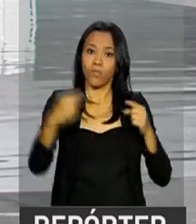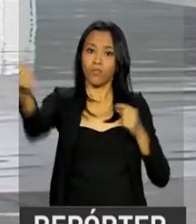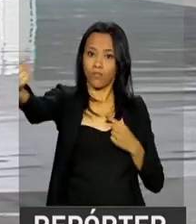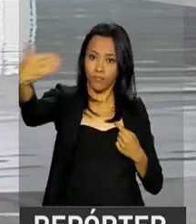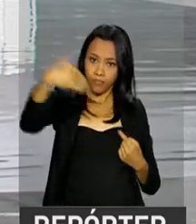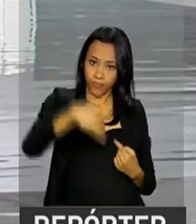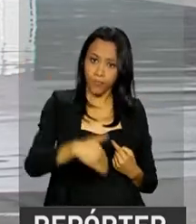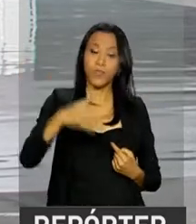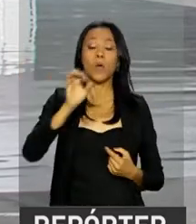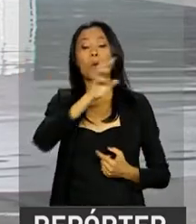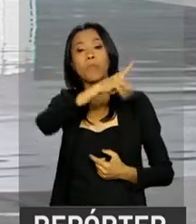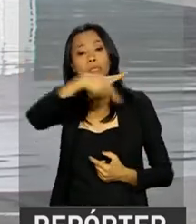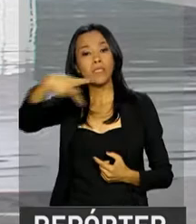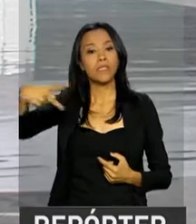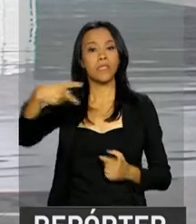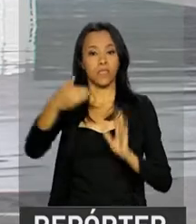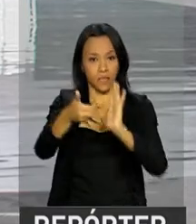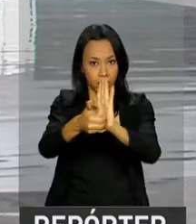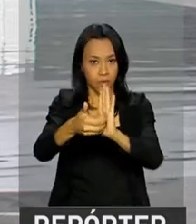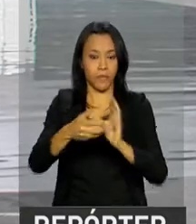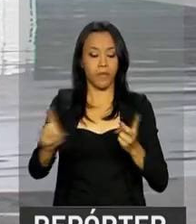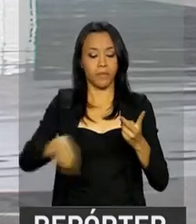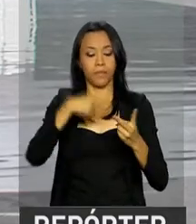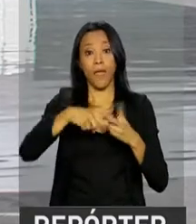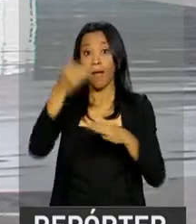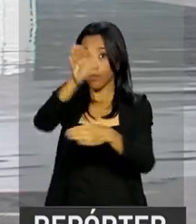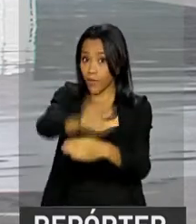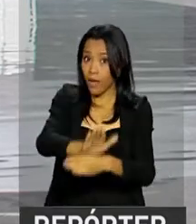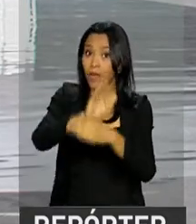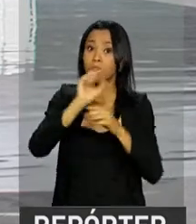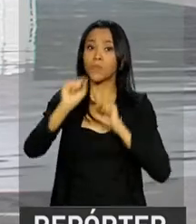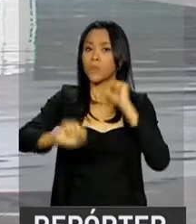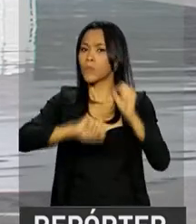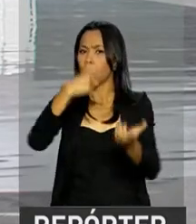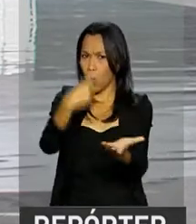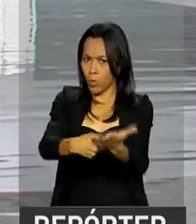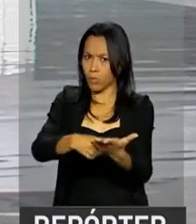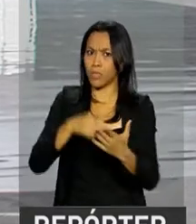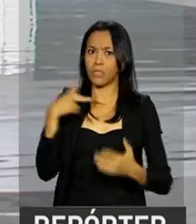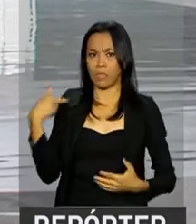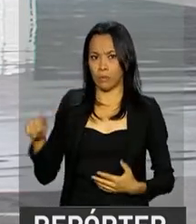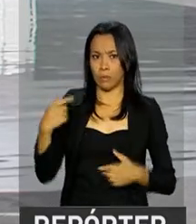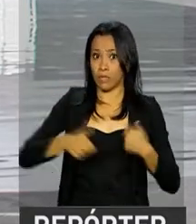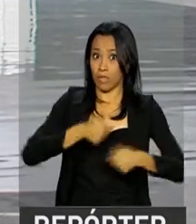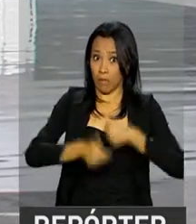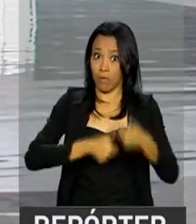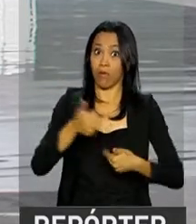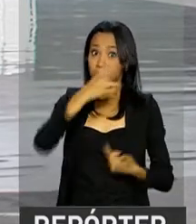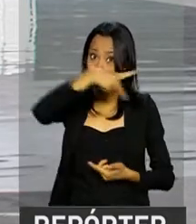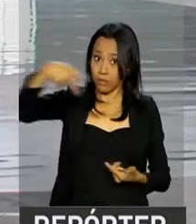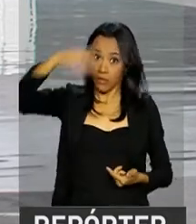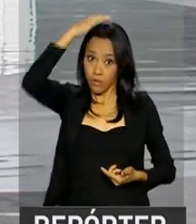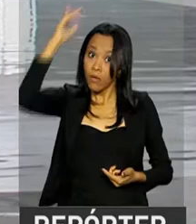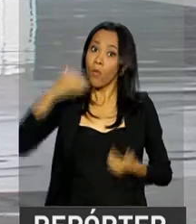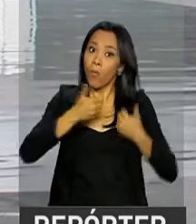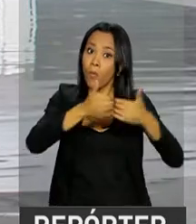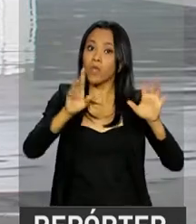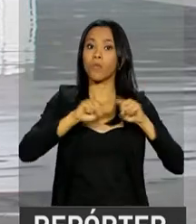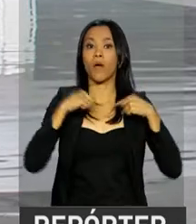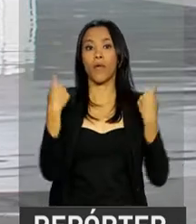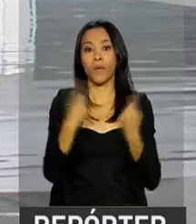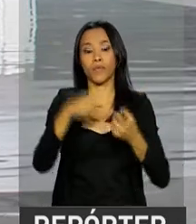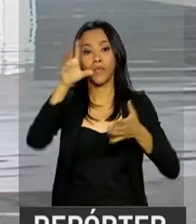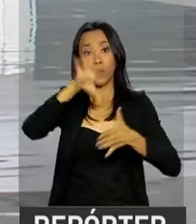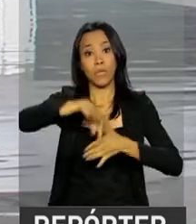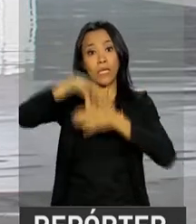Câmara, deputado Rodrigo Maia. Na parte da tarde, a agenda de Michel Temer começa com uma reunião com líderes da